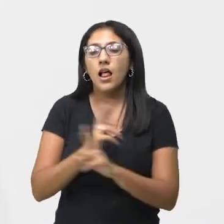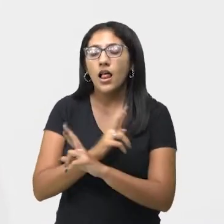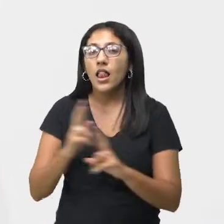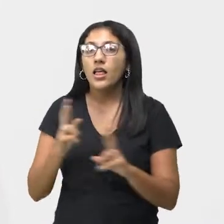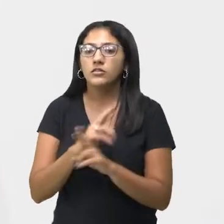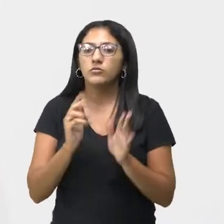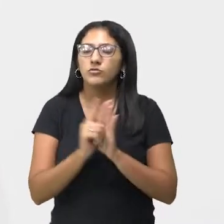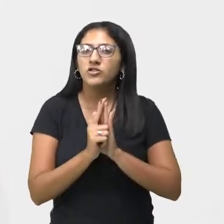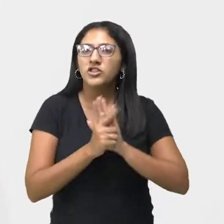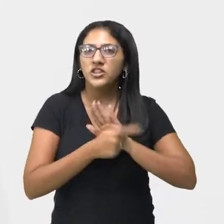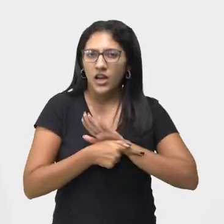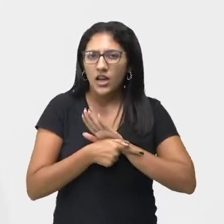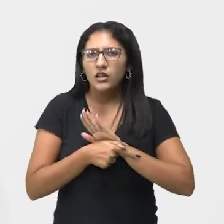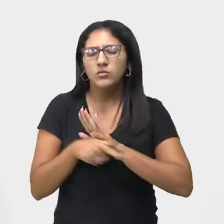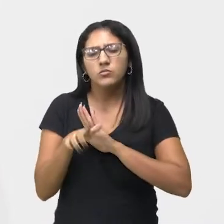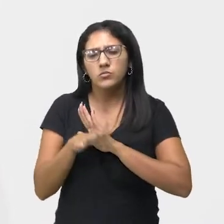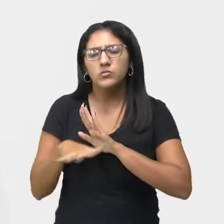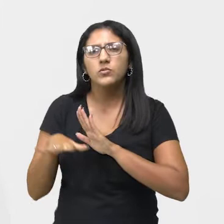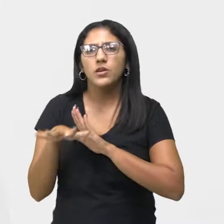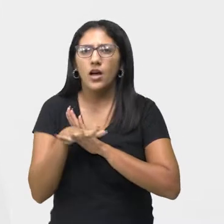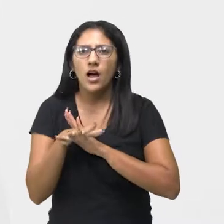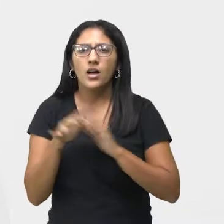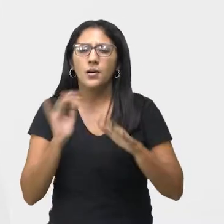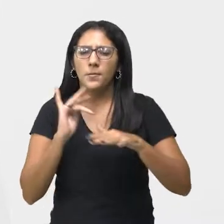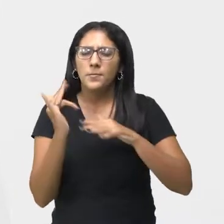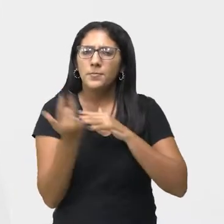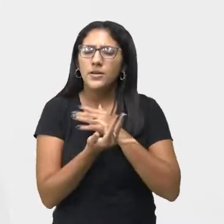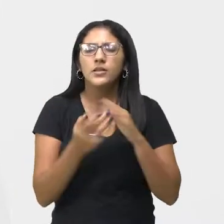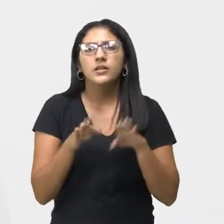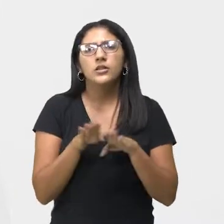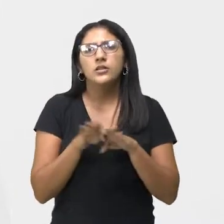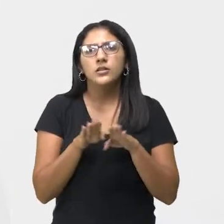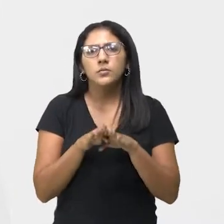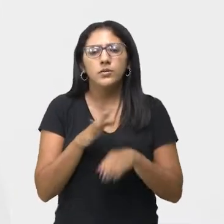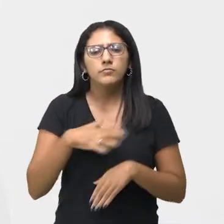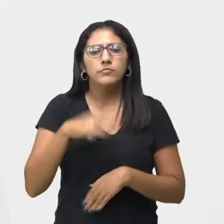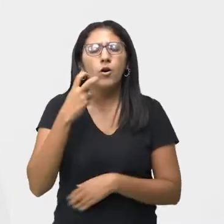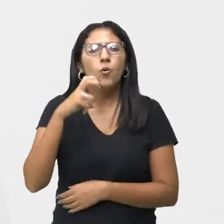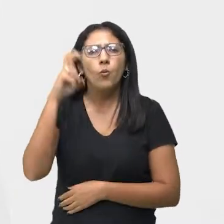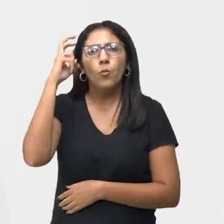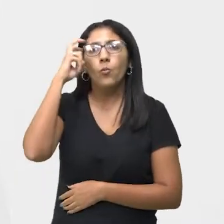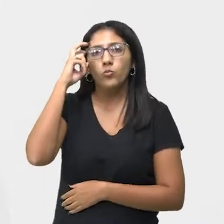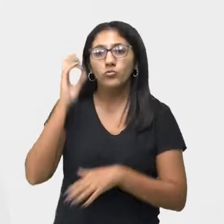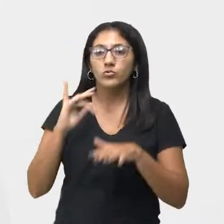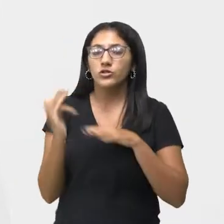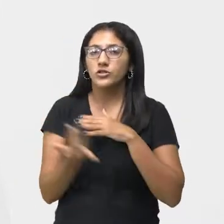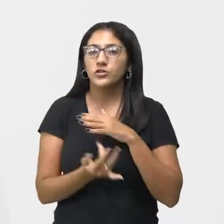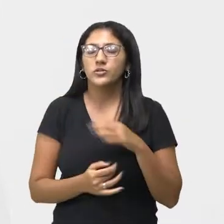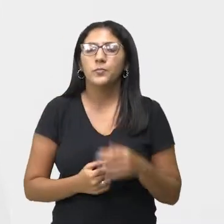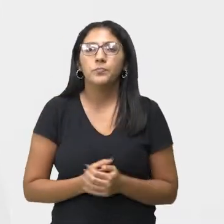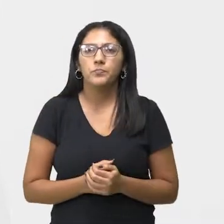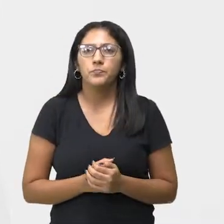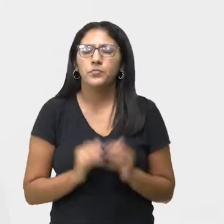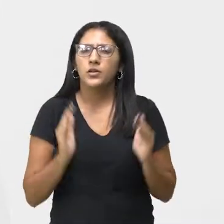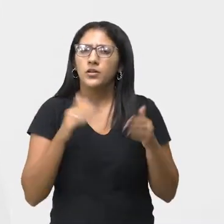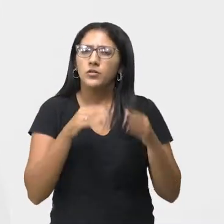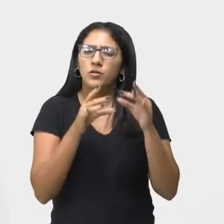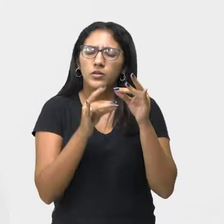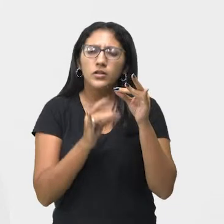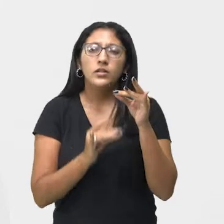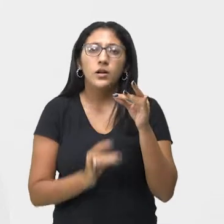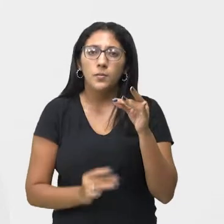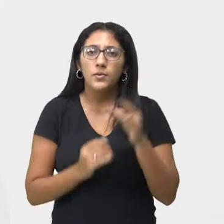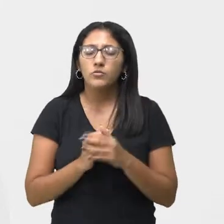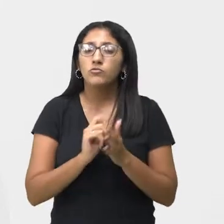os gêneros em circulação, mídias e práticas da cultura digital. Especificamente, vamos